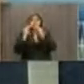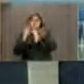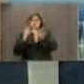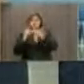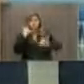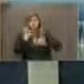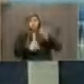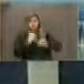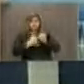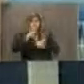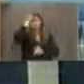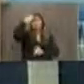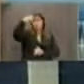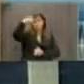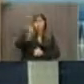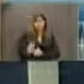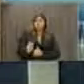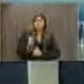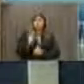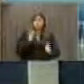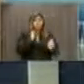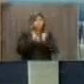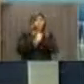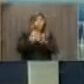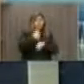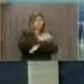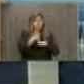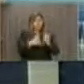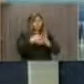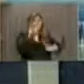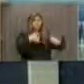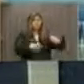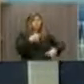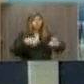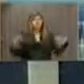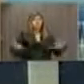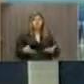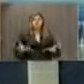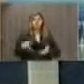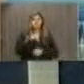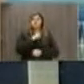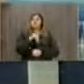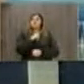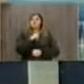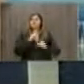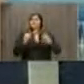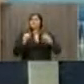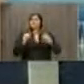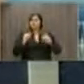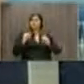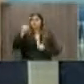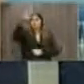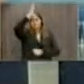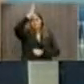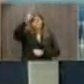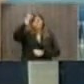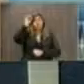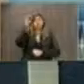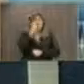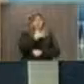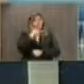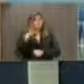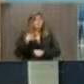cultura. E todas essas políticas hoje já contam com o investimento da Prefeitura Municipal de João Pessoa. Na educação e na saúde existem